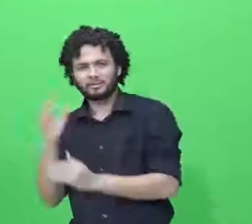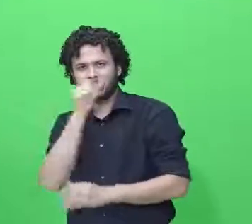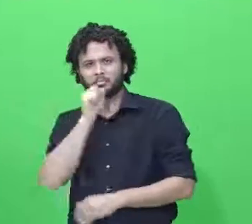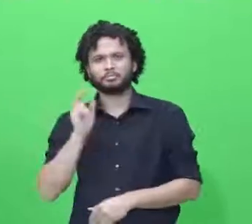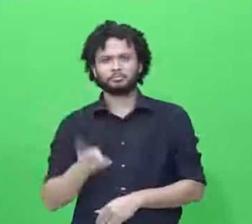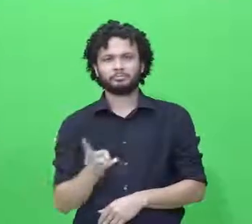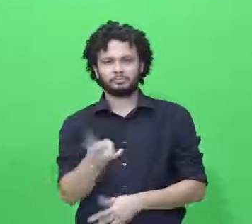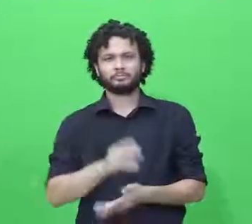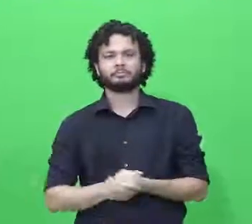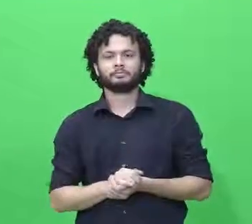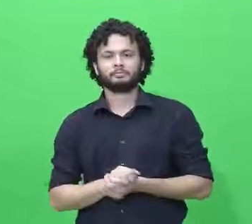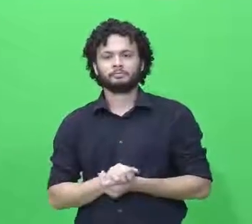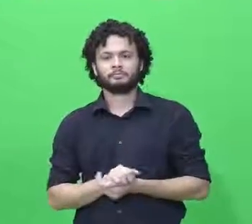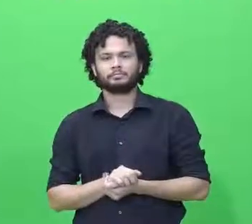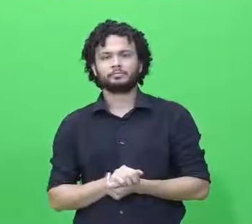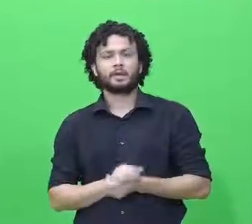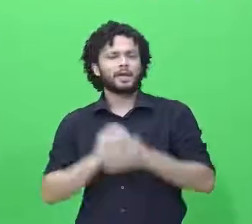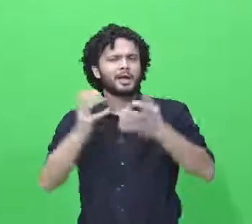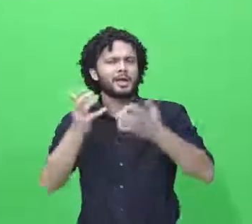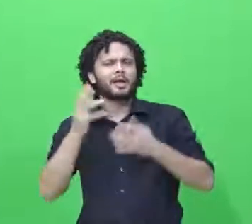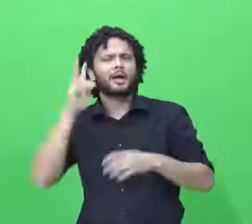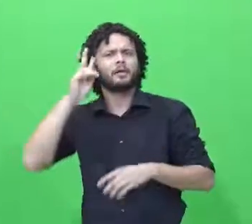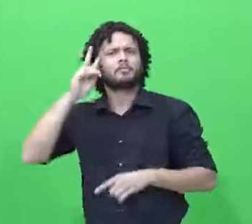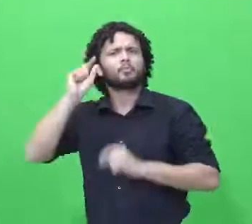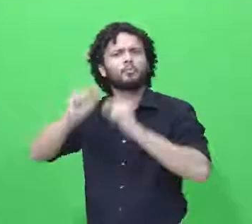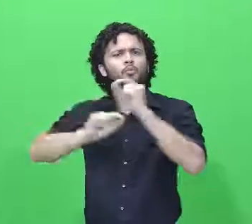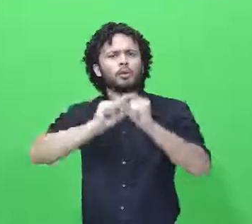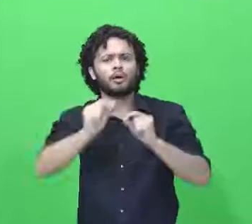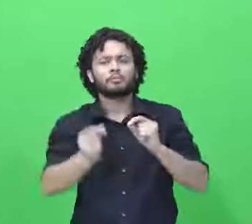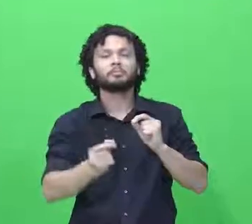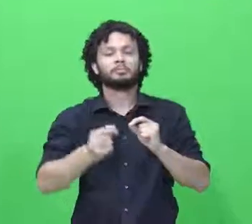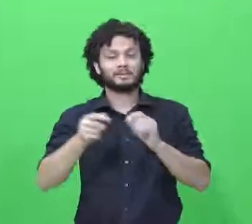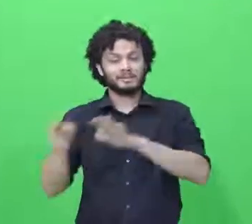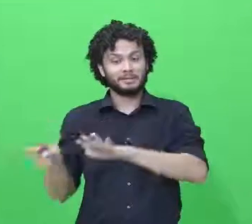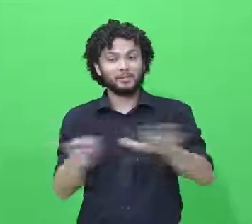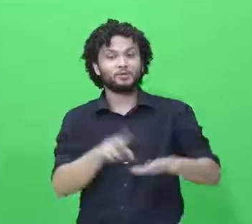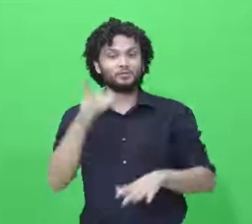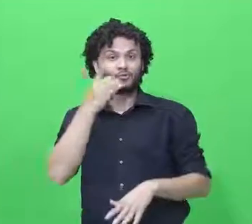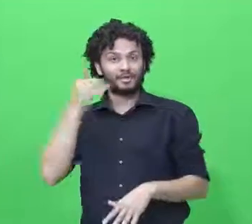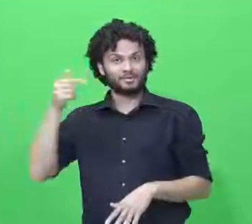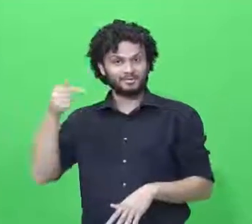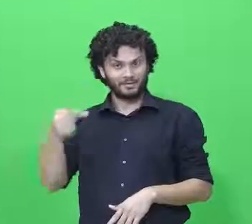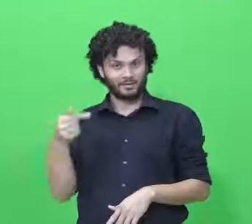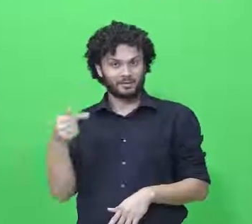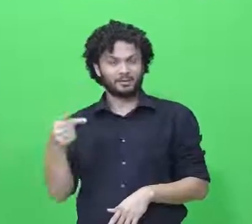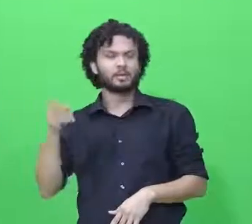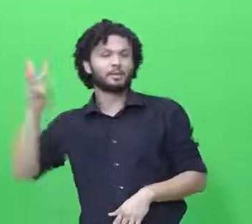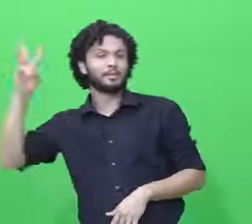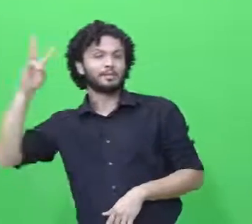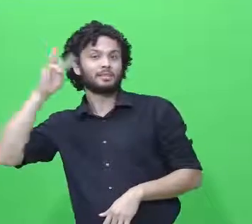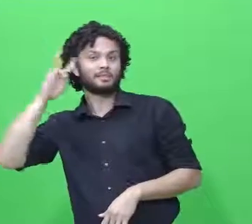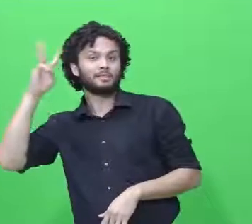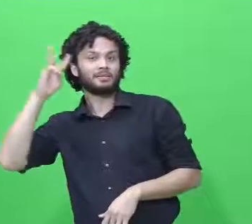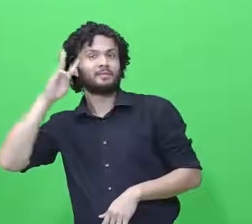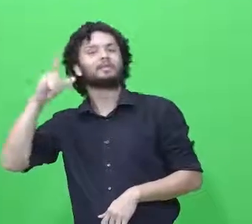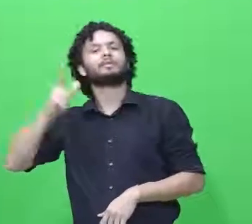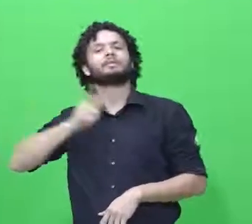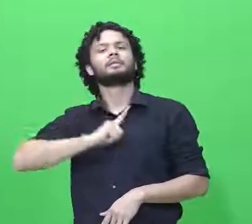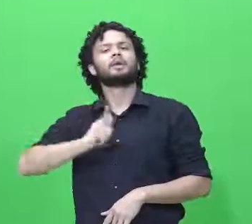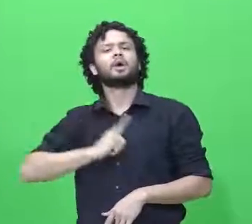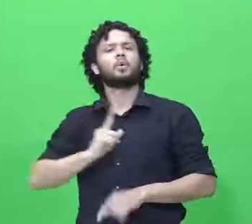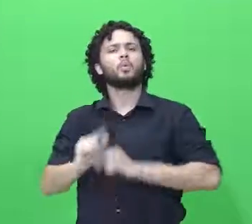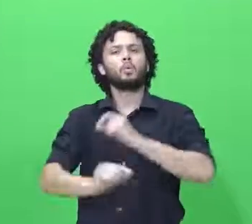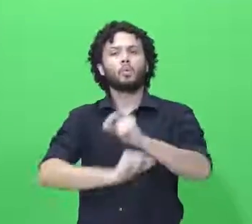agora. E queremos lembrar, essa semana, no dia 7, terça-feira, nós teremos